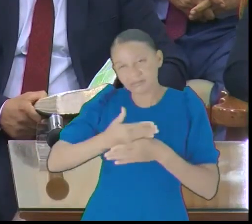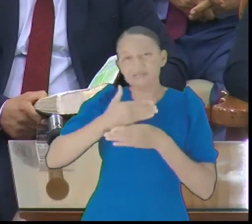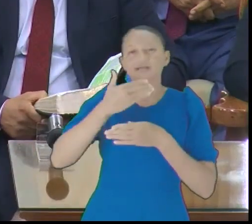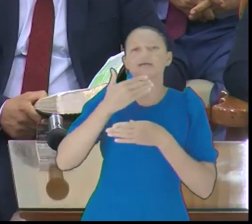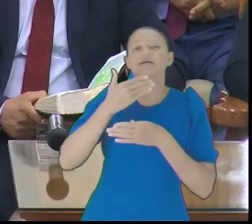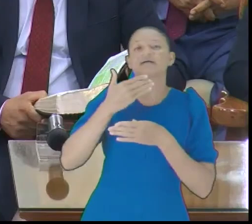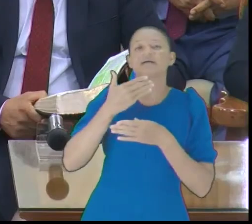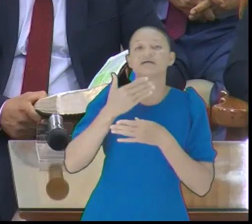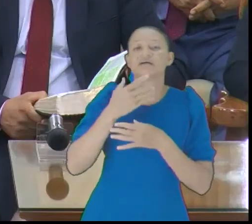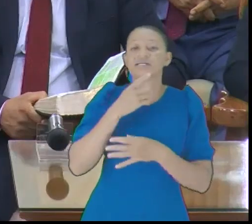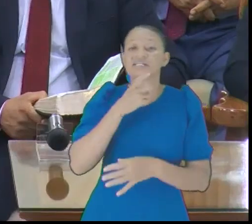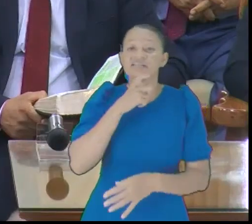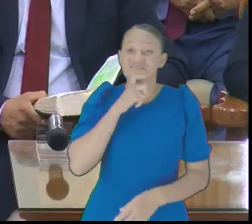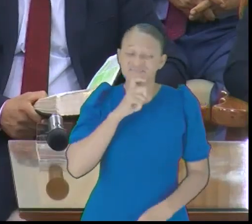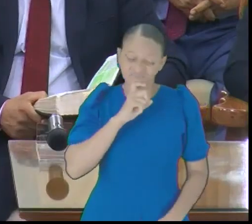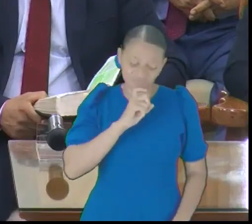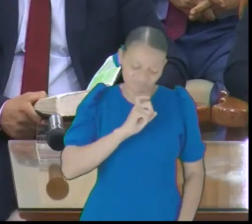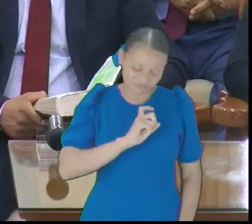fala de frieza.